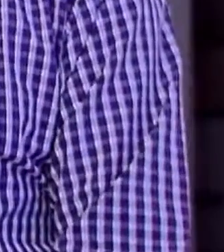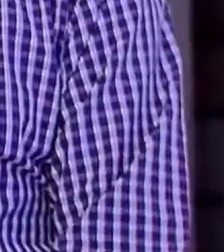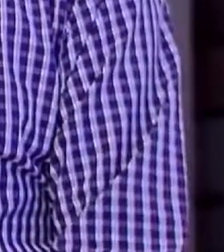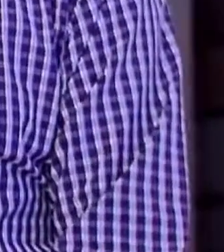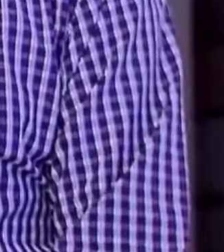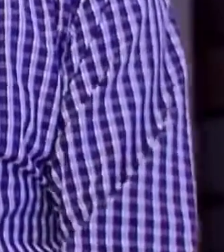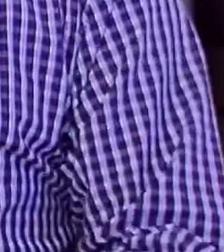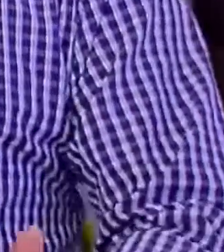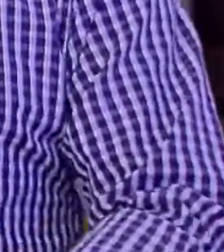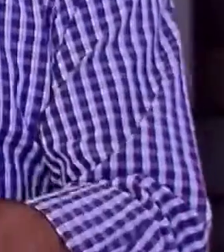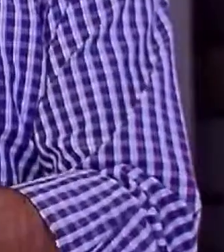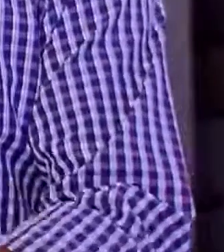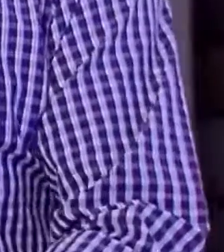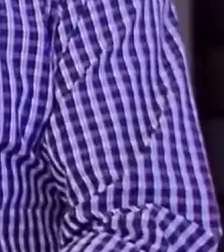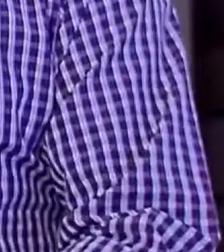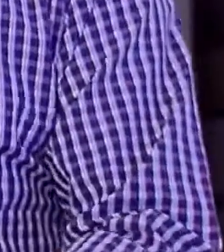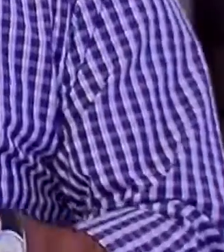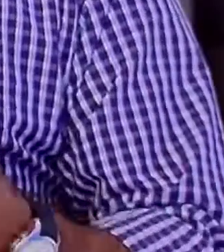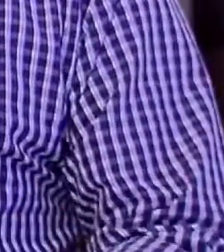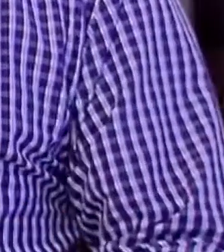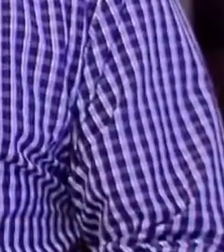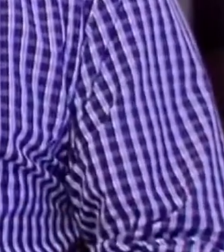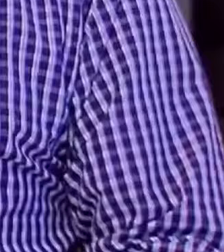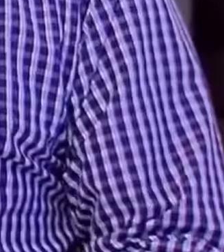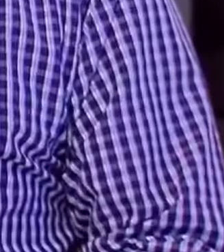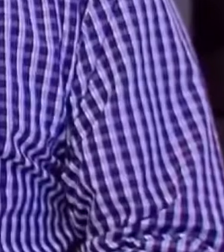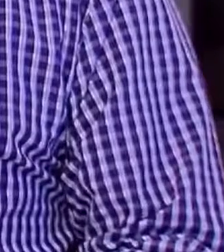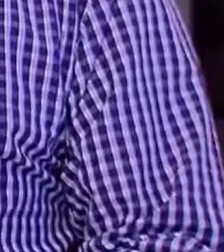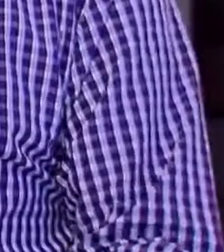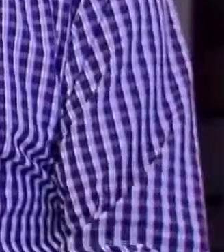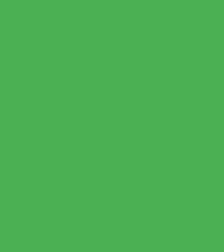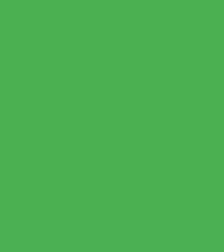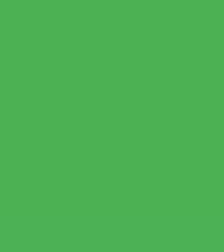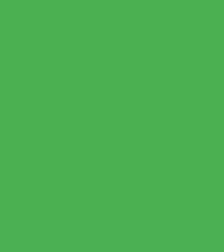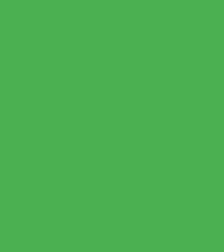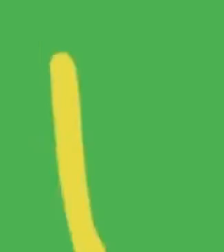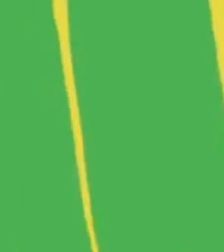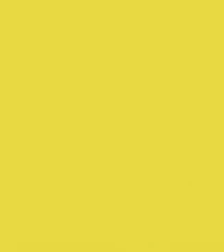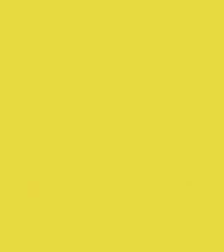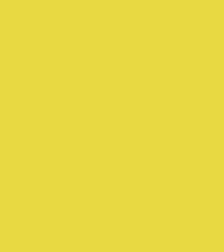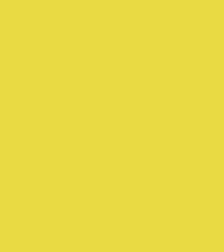do que o pagamento ao banco. Mas ele tem que propor, ele tem que fazer tomar uma iniciativa.